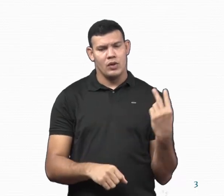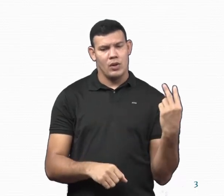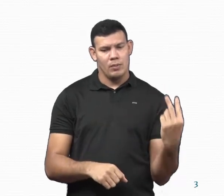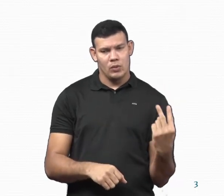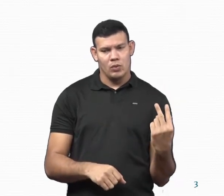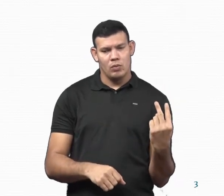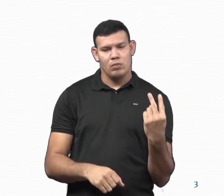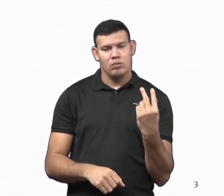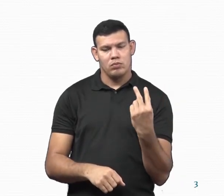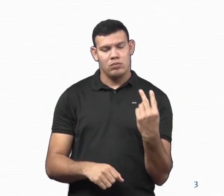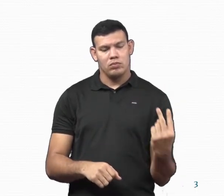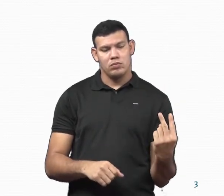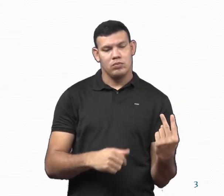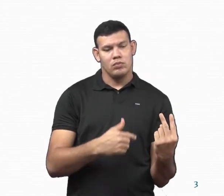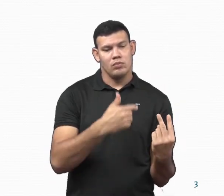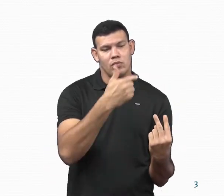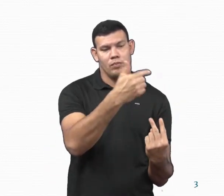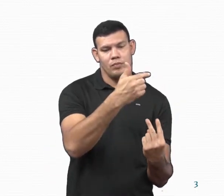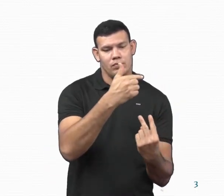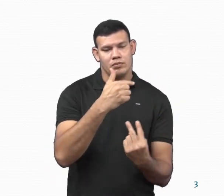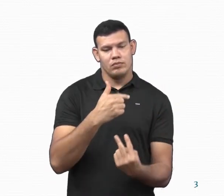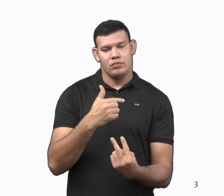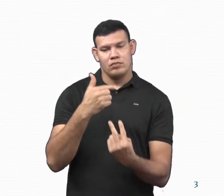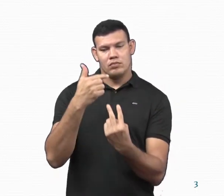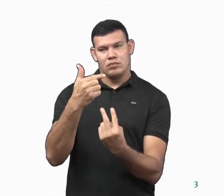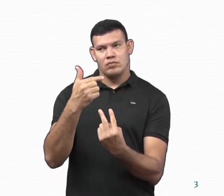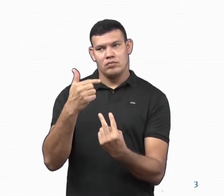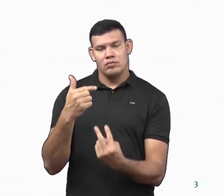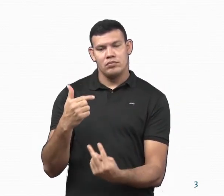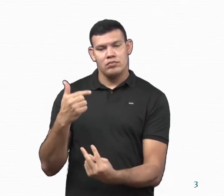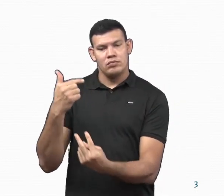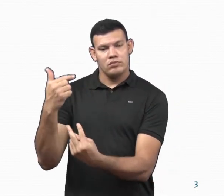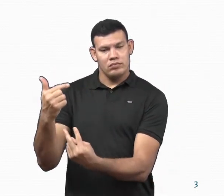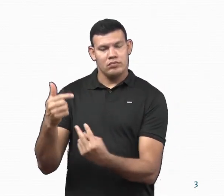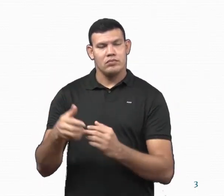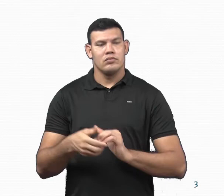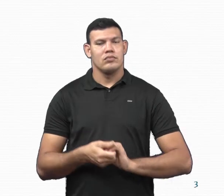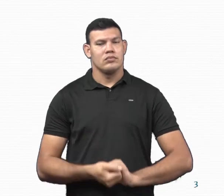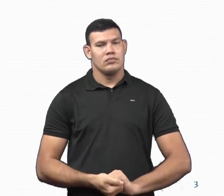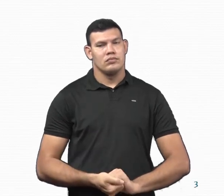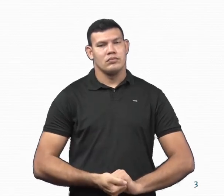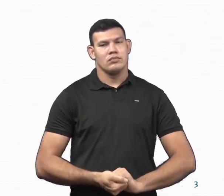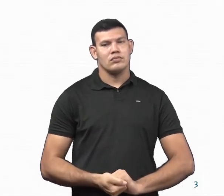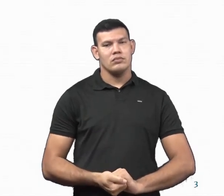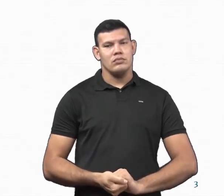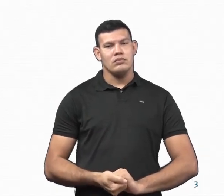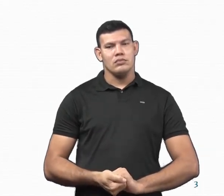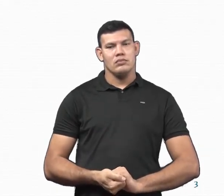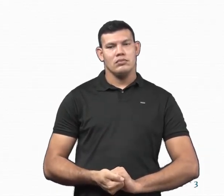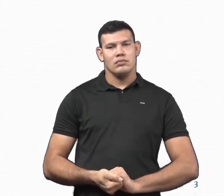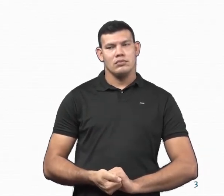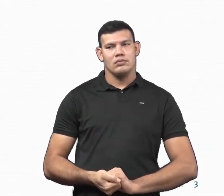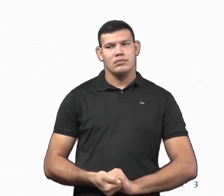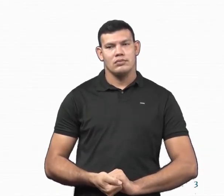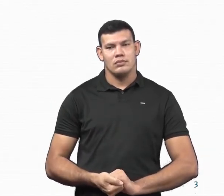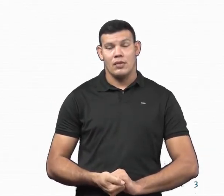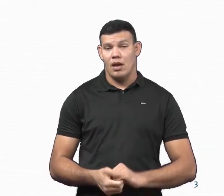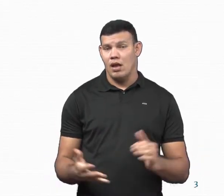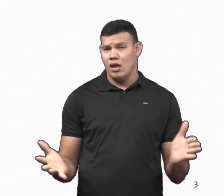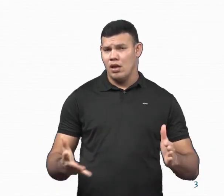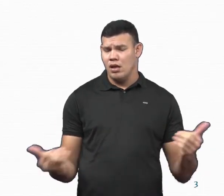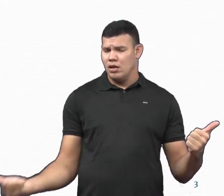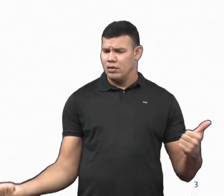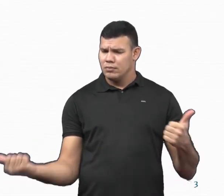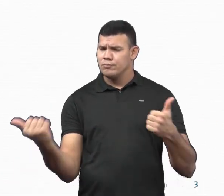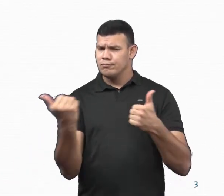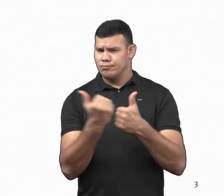ao quadrado, os dois do meio ali, e os dois últimos, que também dá 2 ao quadrado. E eu vou